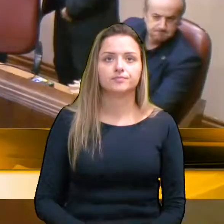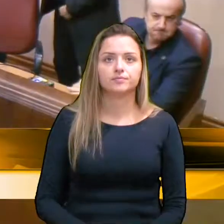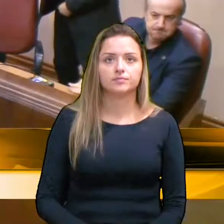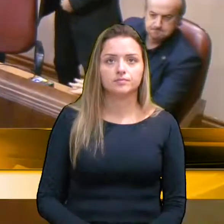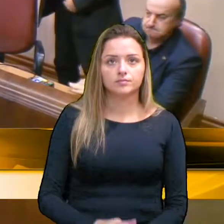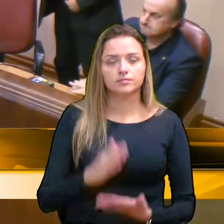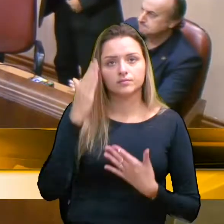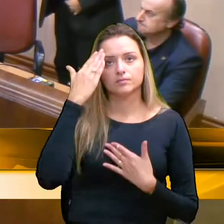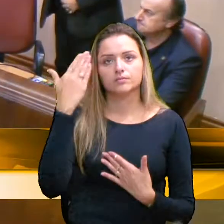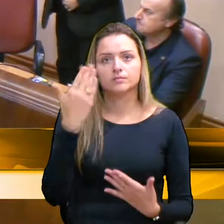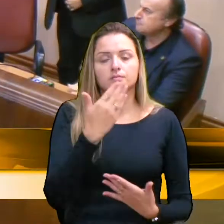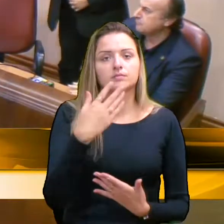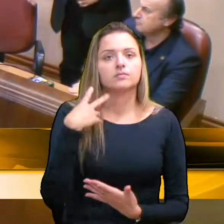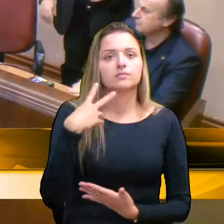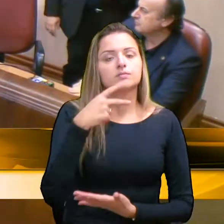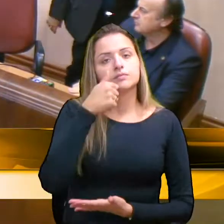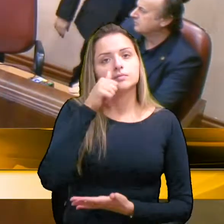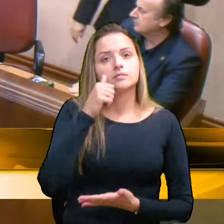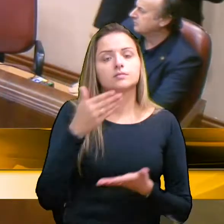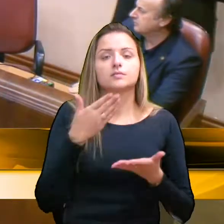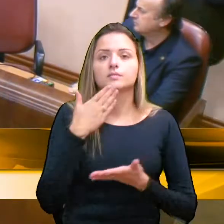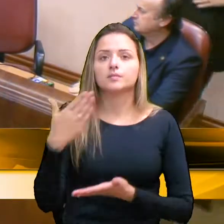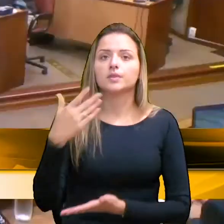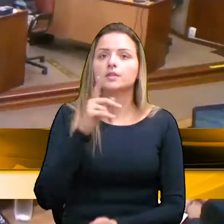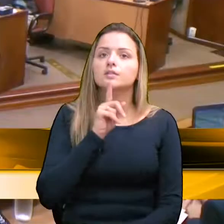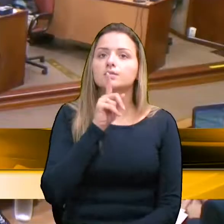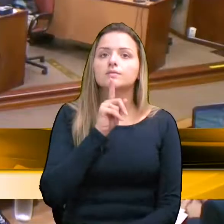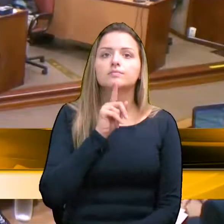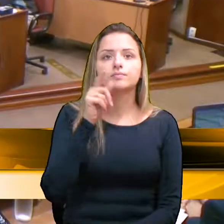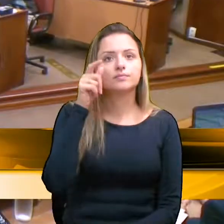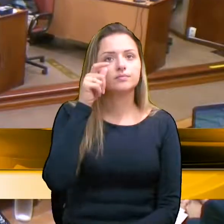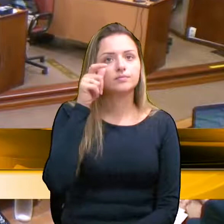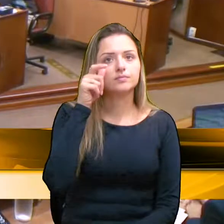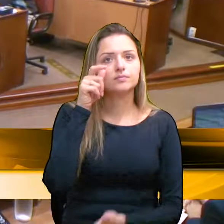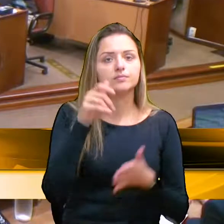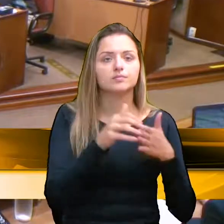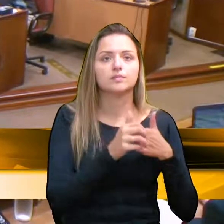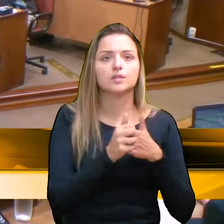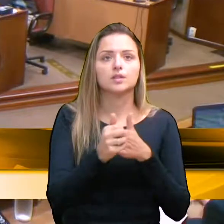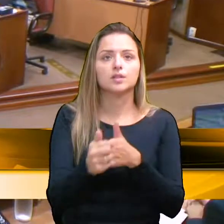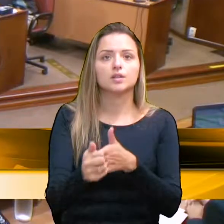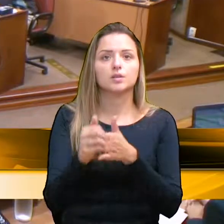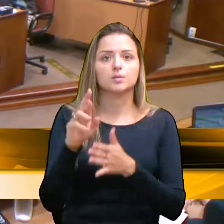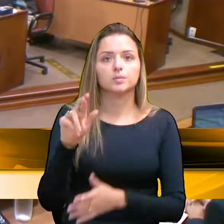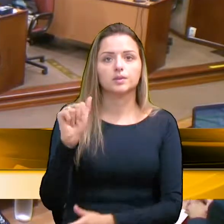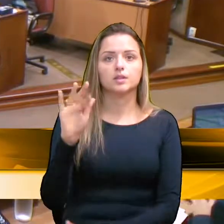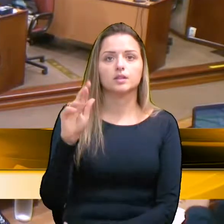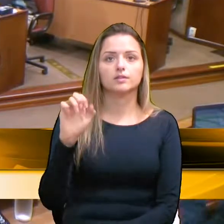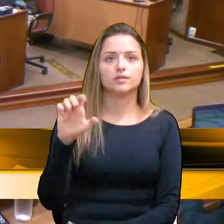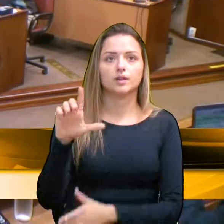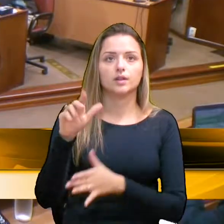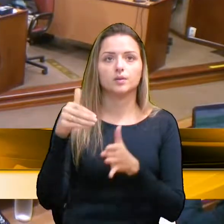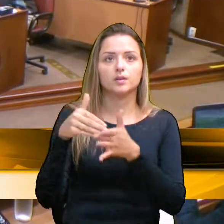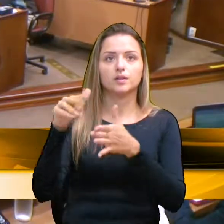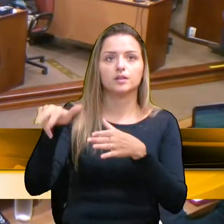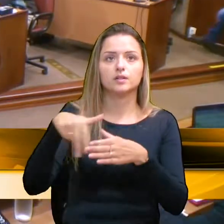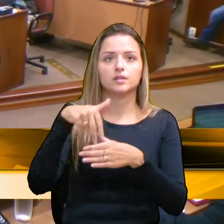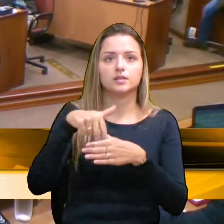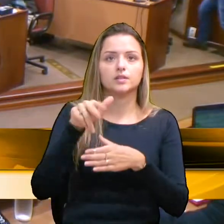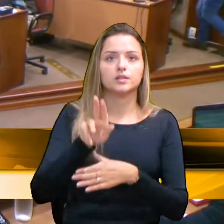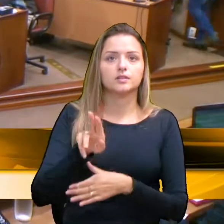Muito obrigado, vereadora Paula. Eu solicito aos vereadores Alberto Meneguzzi e Paulo Périco que conduzam o senhor Rafael dos Santos até a tribuna.